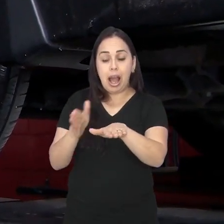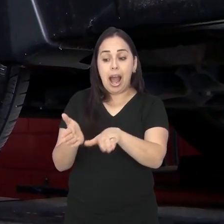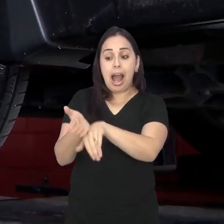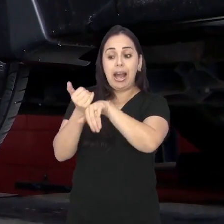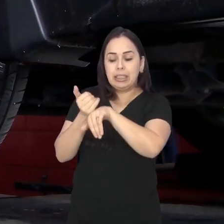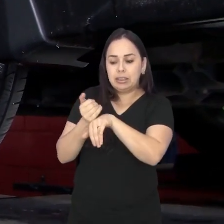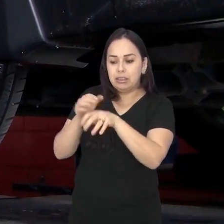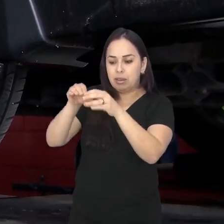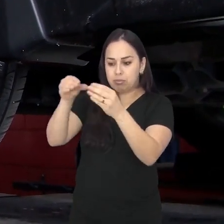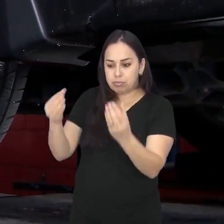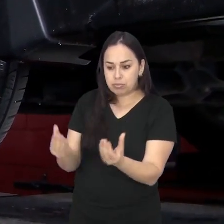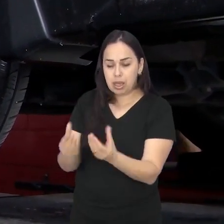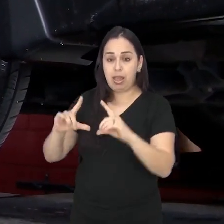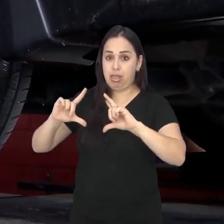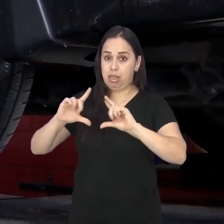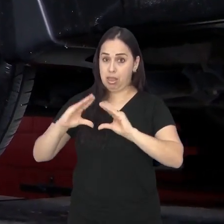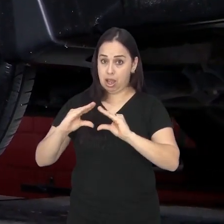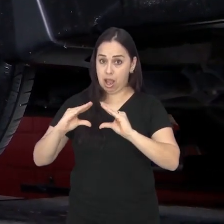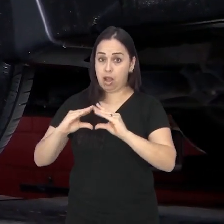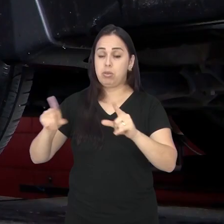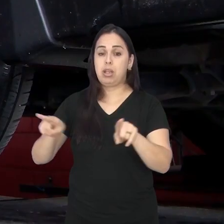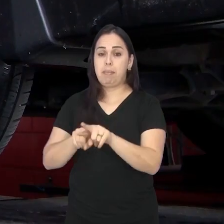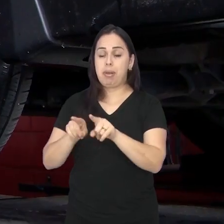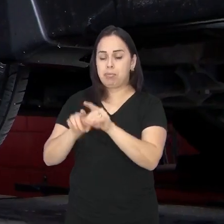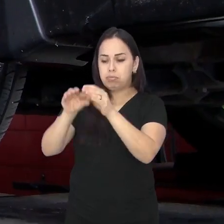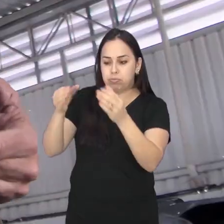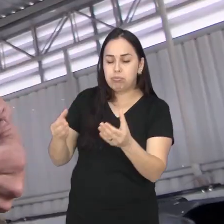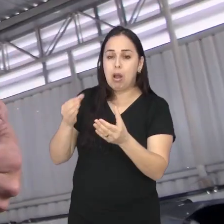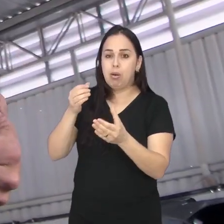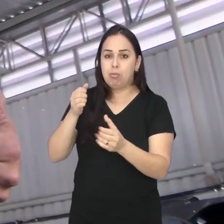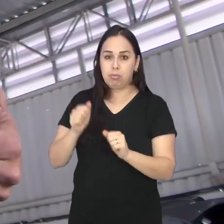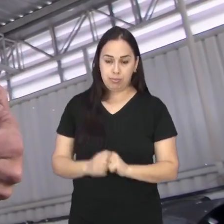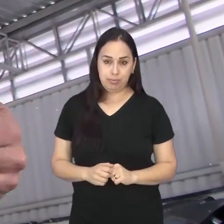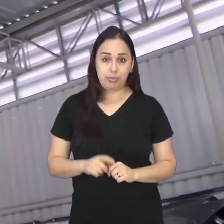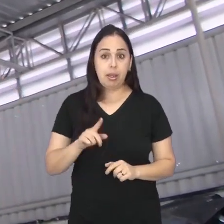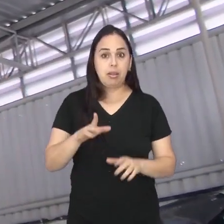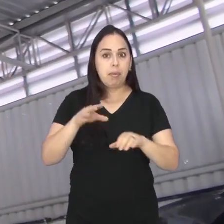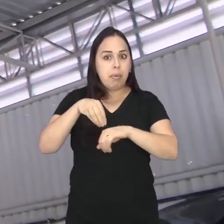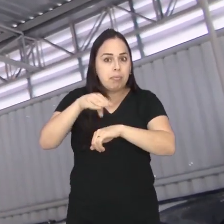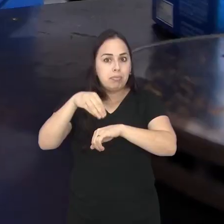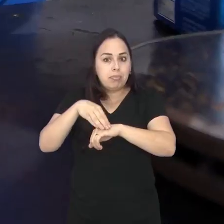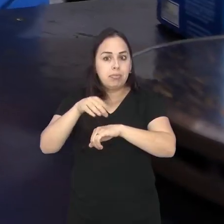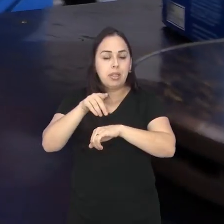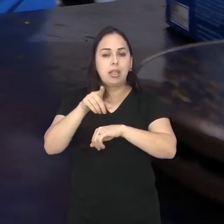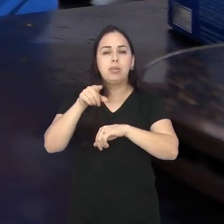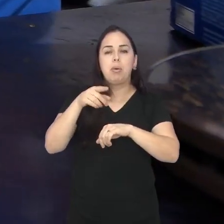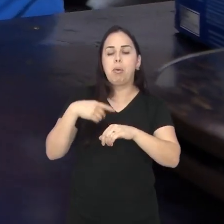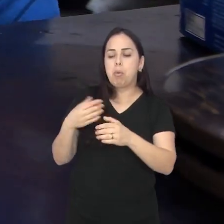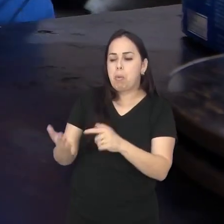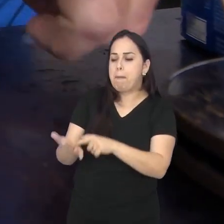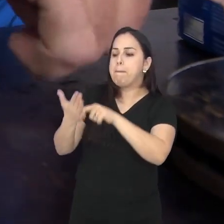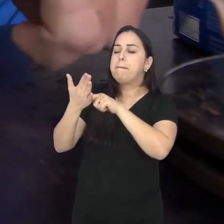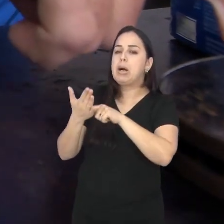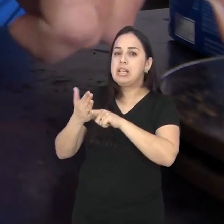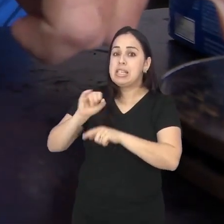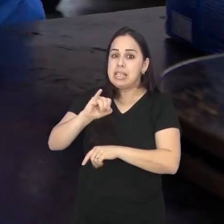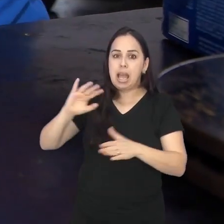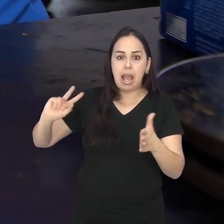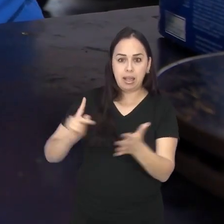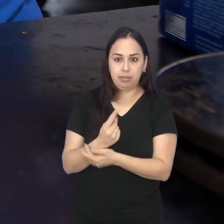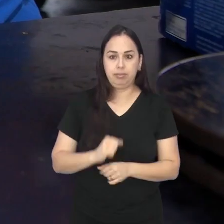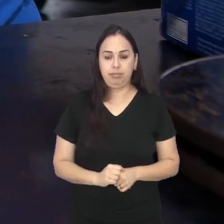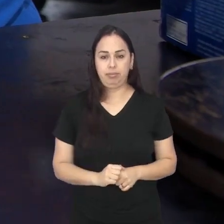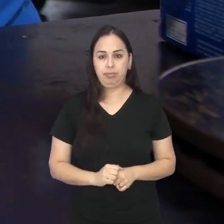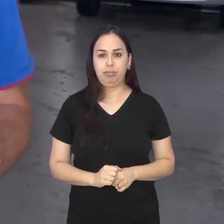confirme se ele está com o macaco, triângulo e step calibrado. E o Anderson também alerta que os carros dão alguns sinais quando há